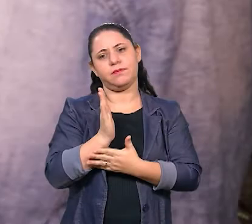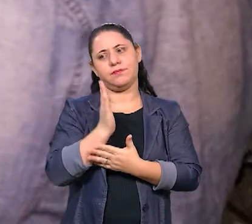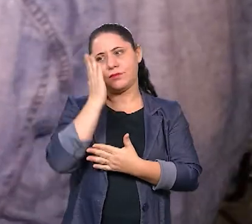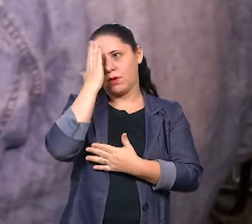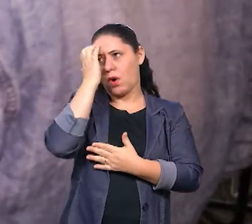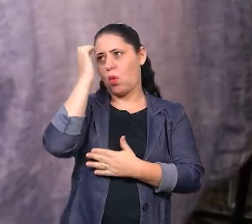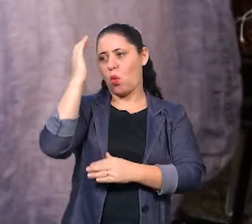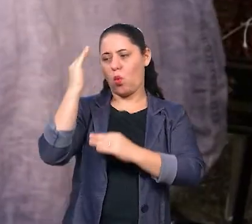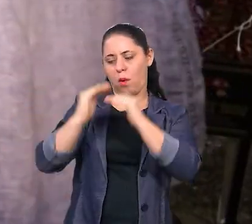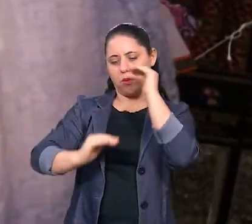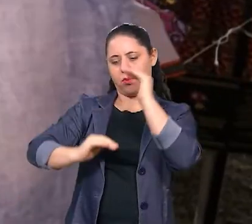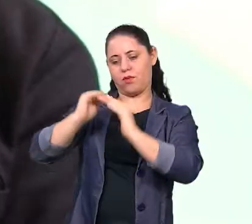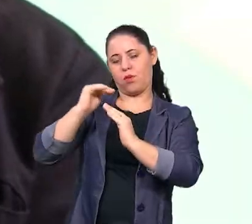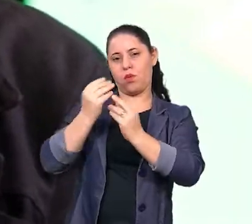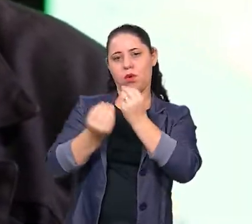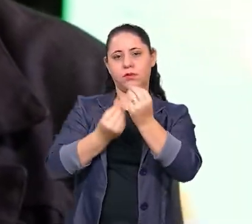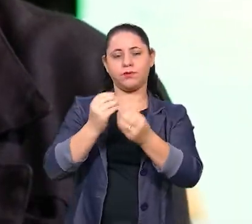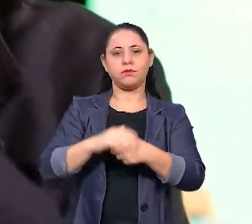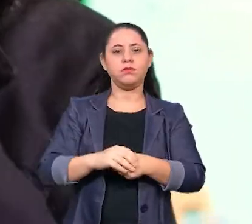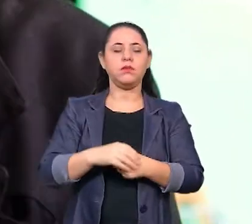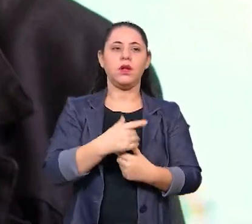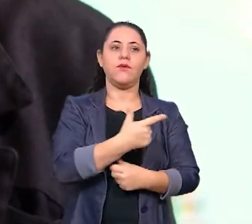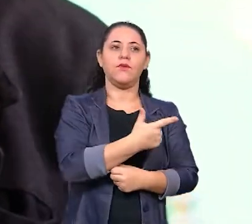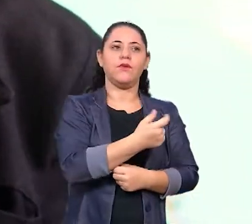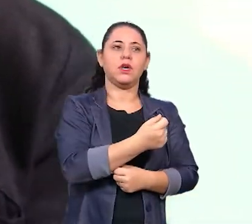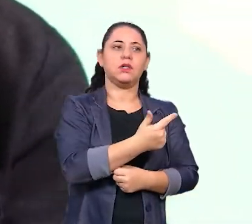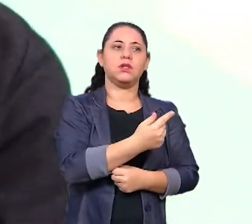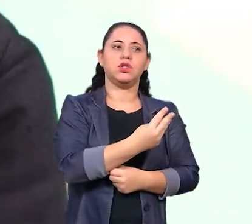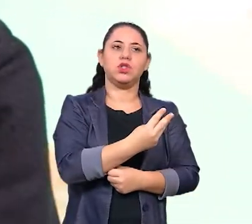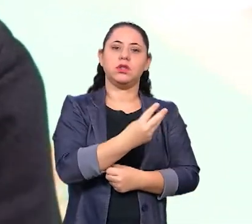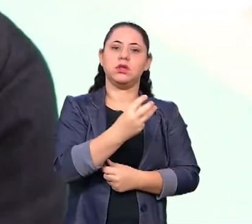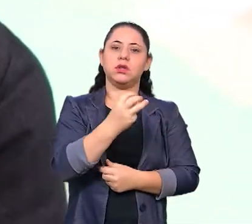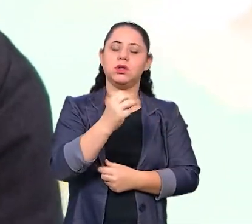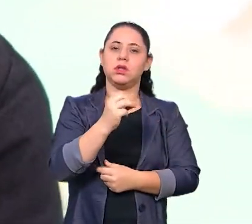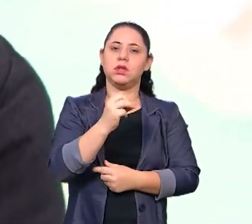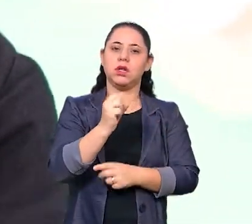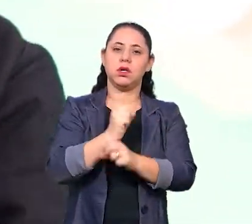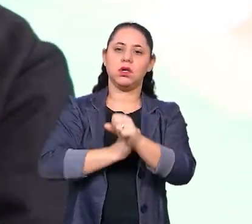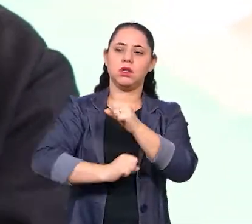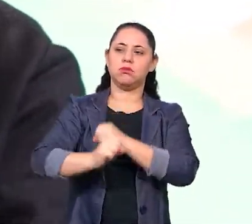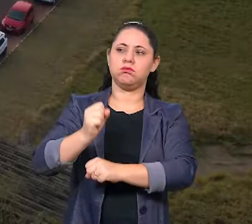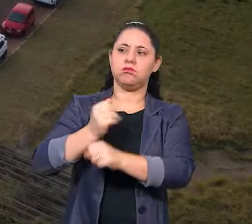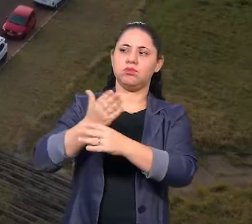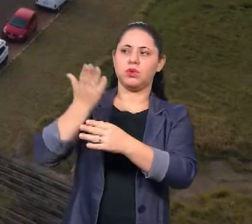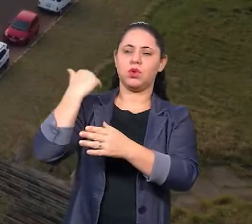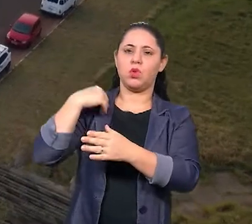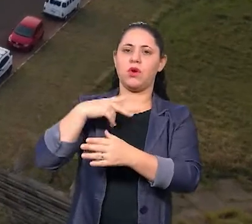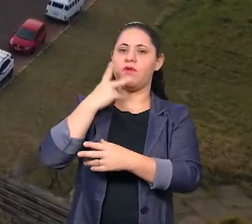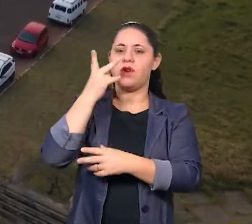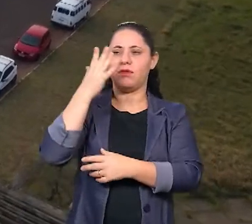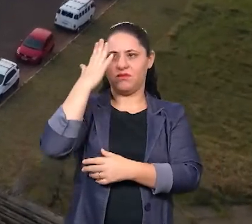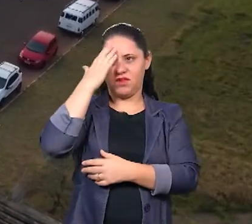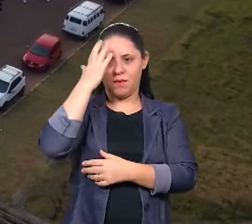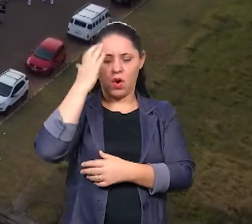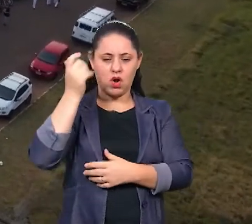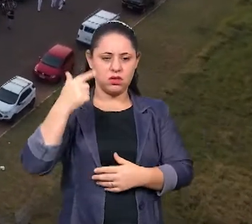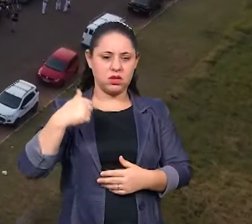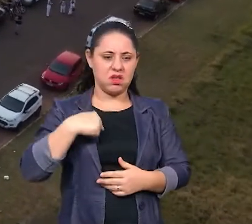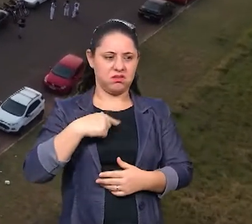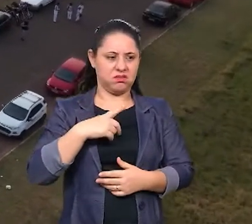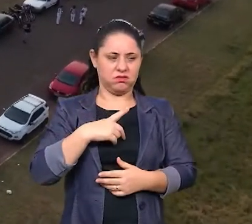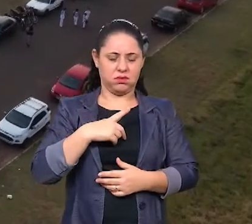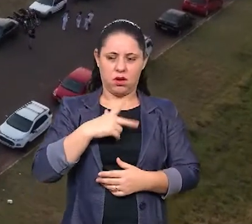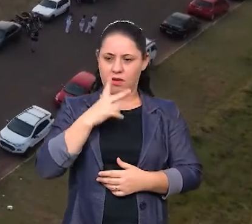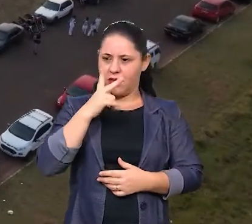há 20, 30 anos atrás, quando se dizia que você ia ser artista, havia uma resistência mesmo, principalmente da família, vai ser